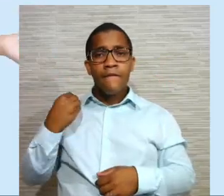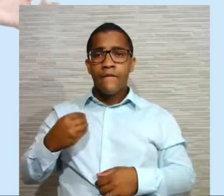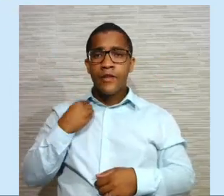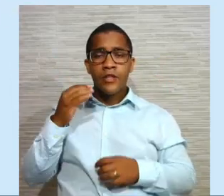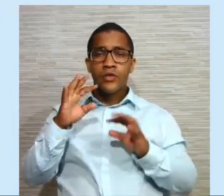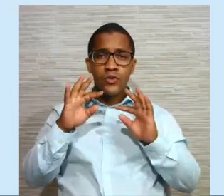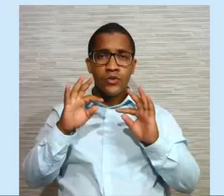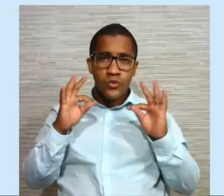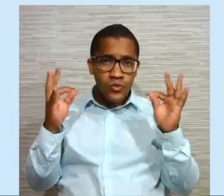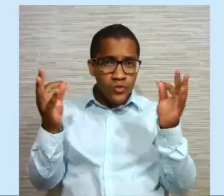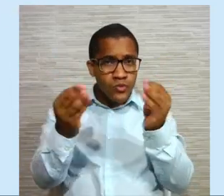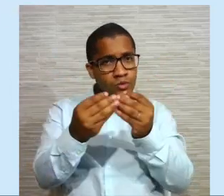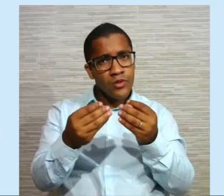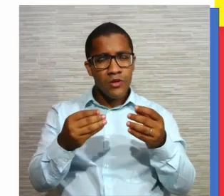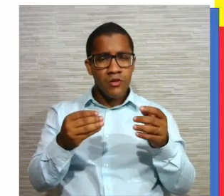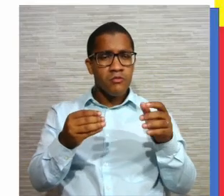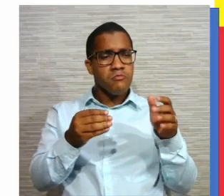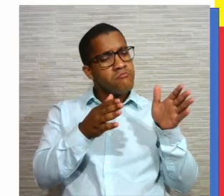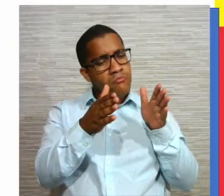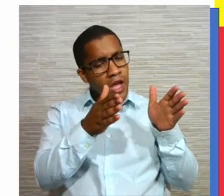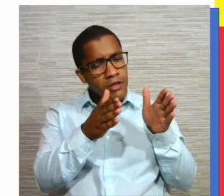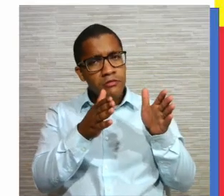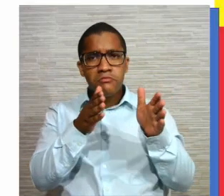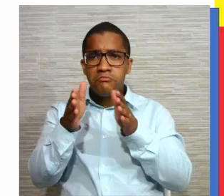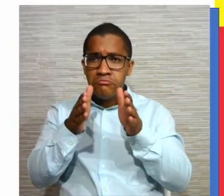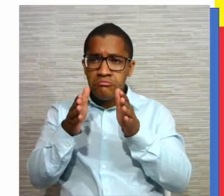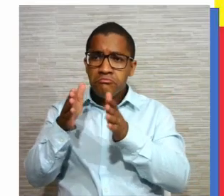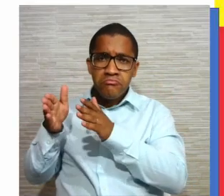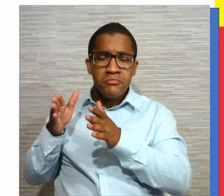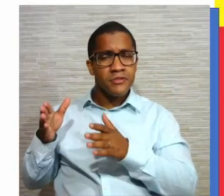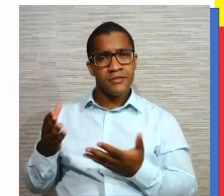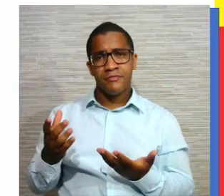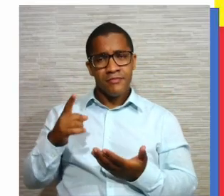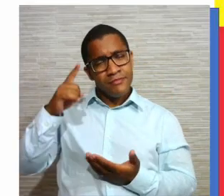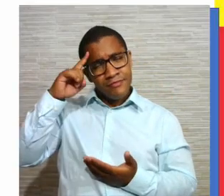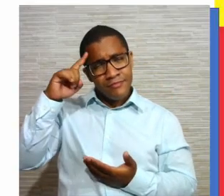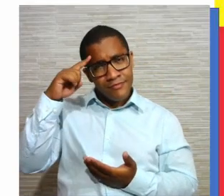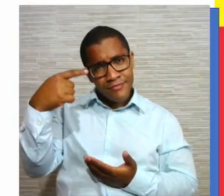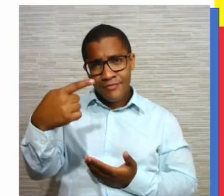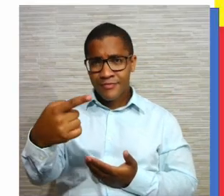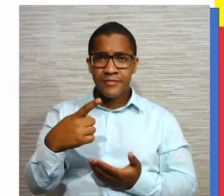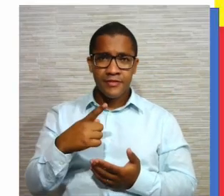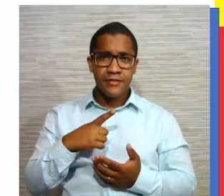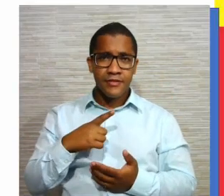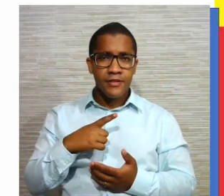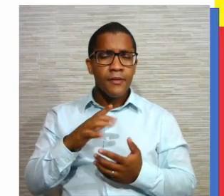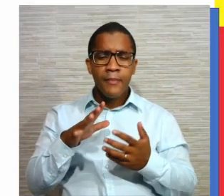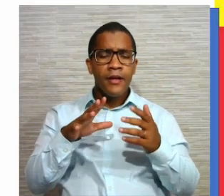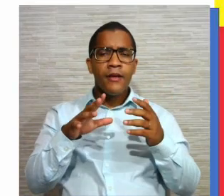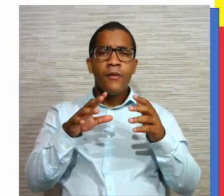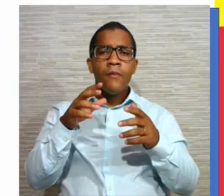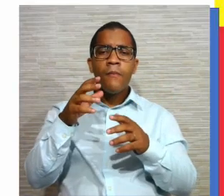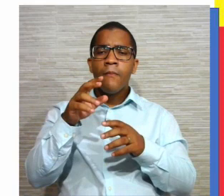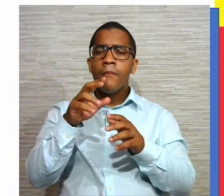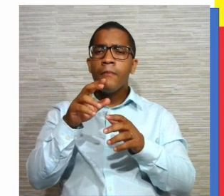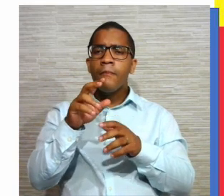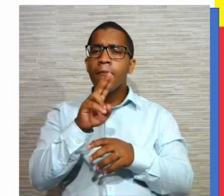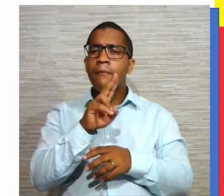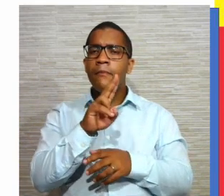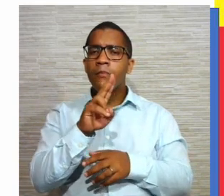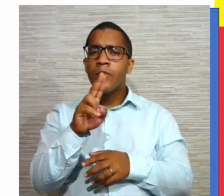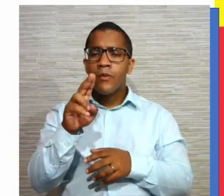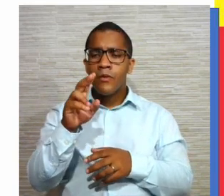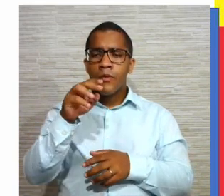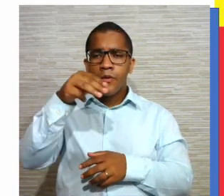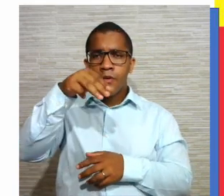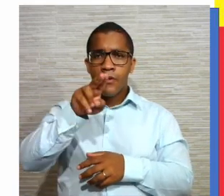nossa vida em vários momentos. Existem diversas definições para a música, né? Pode dizer que a música